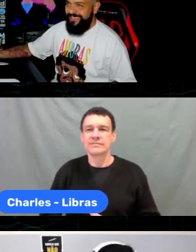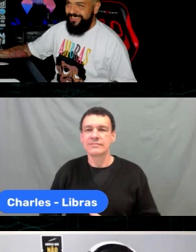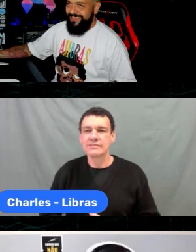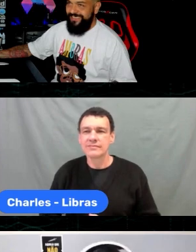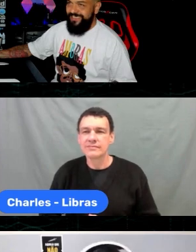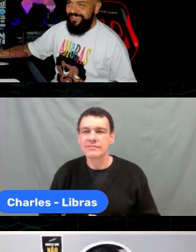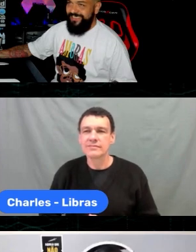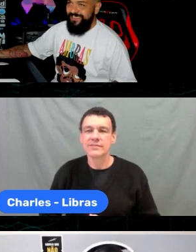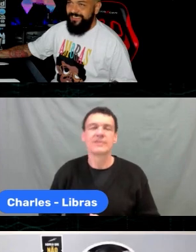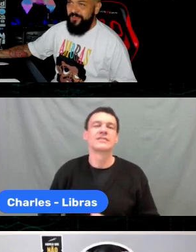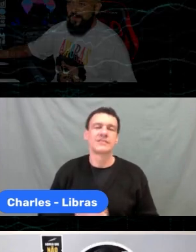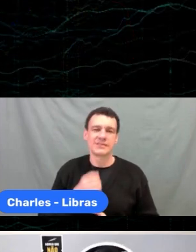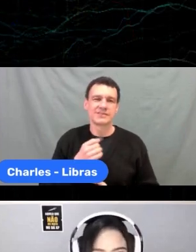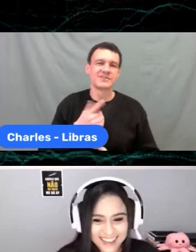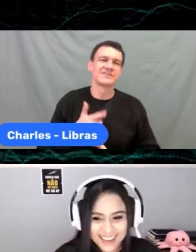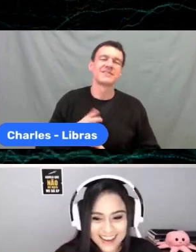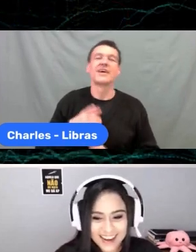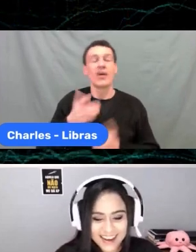você.